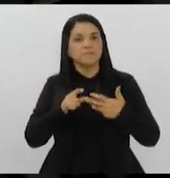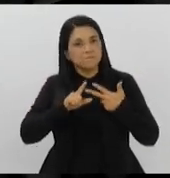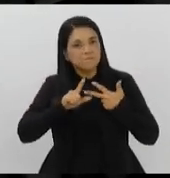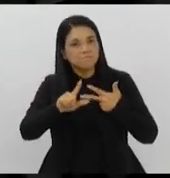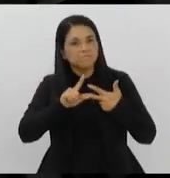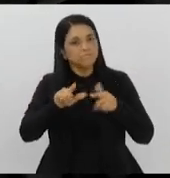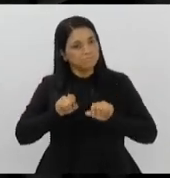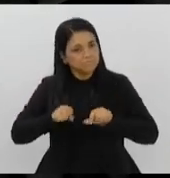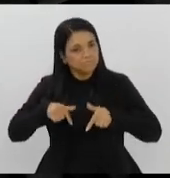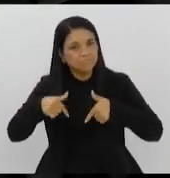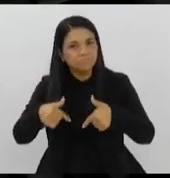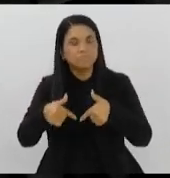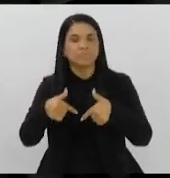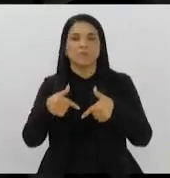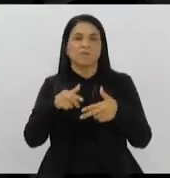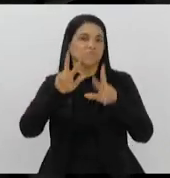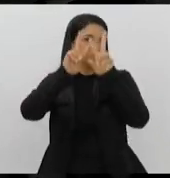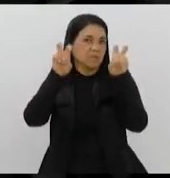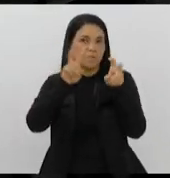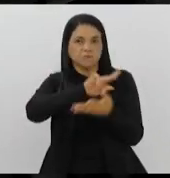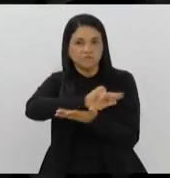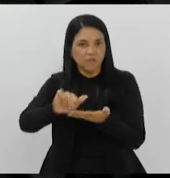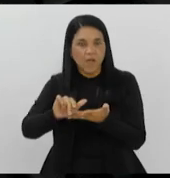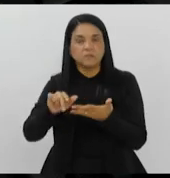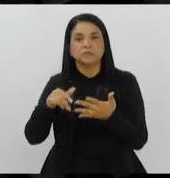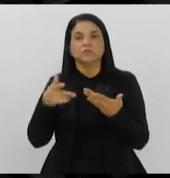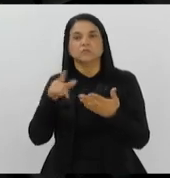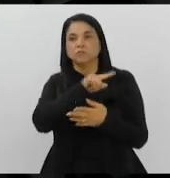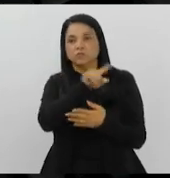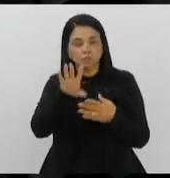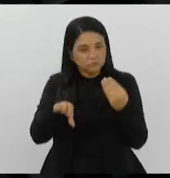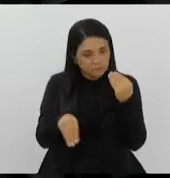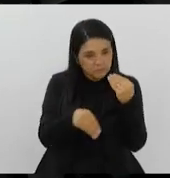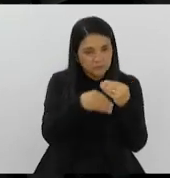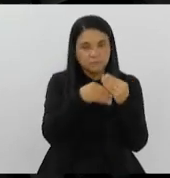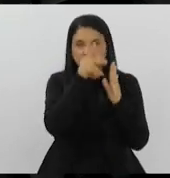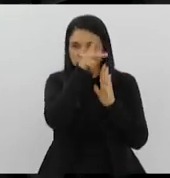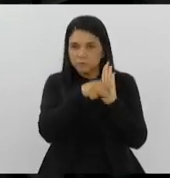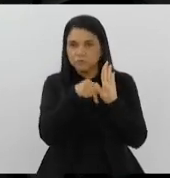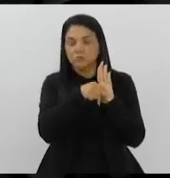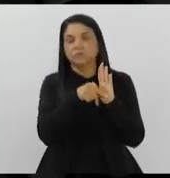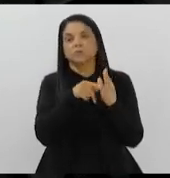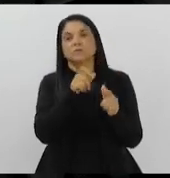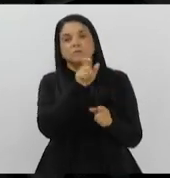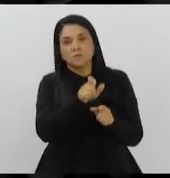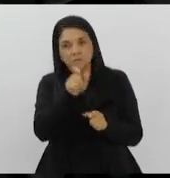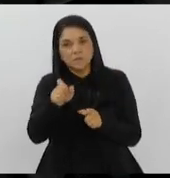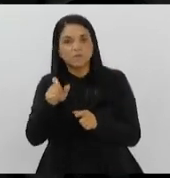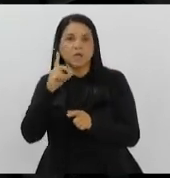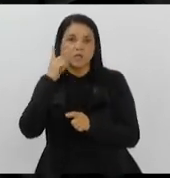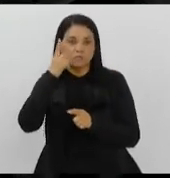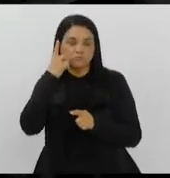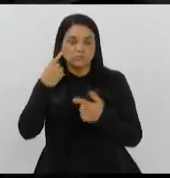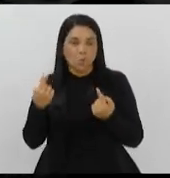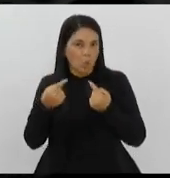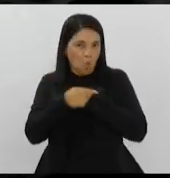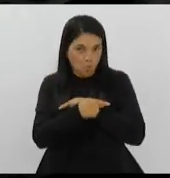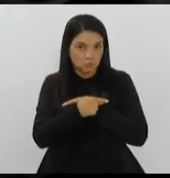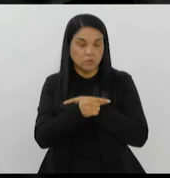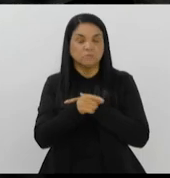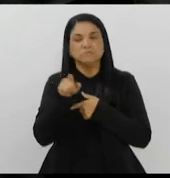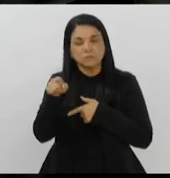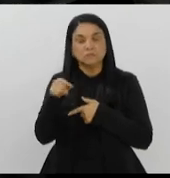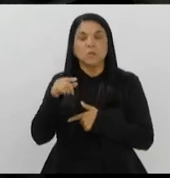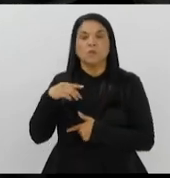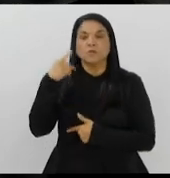isso, presidente, e fazer um adendo para dar segurança a todos, inclusive aqueles que têm um posicionamento contrário, o deputado Mink participou do processo de